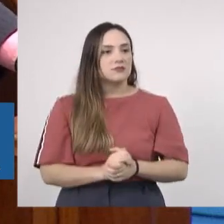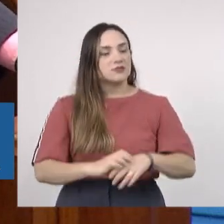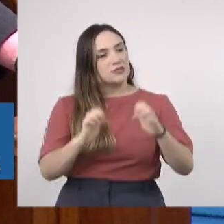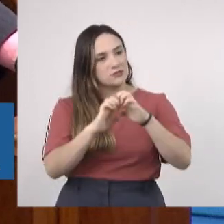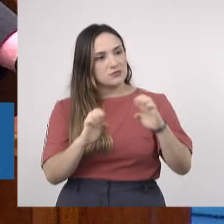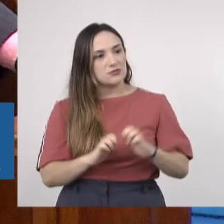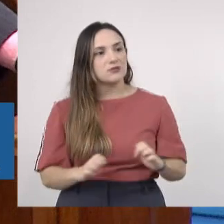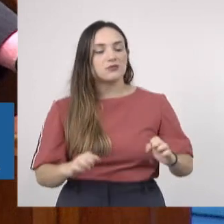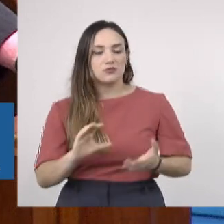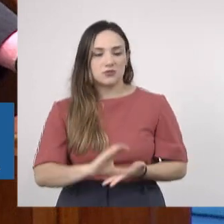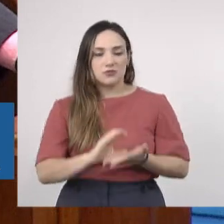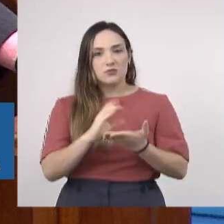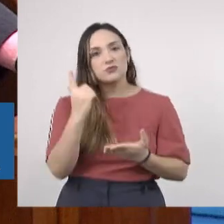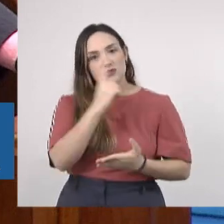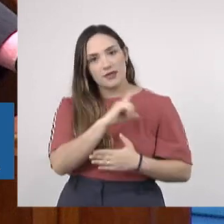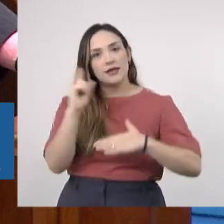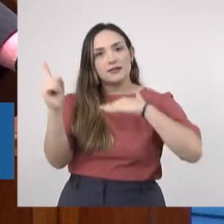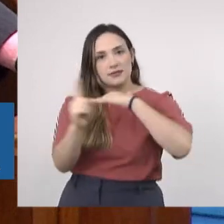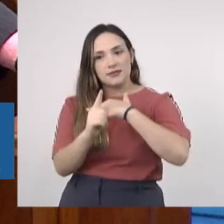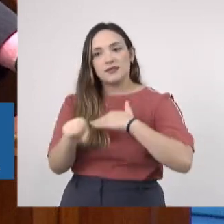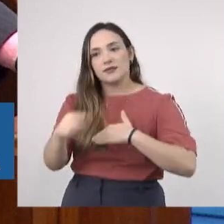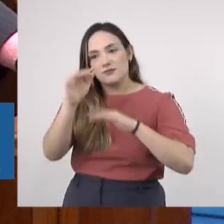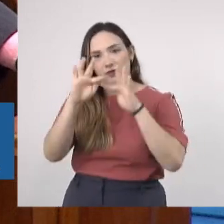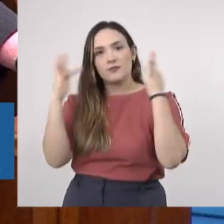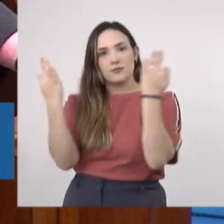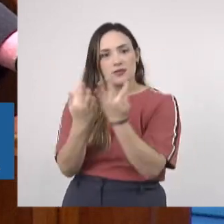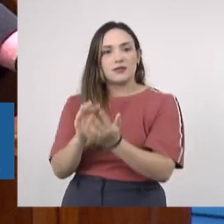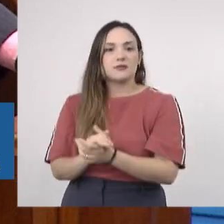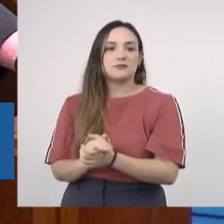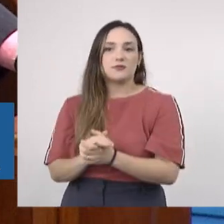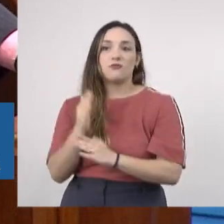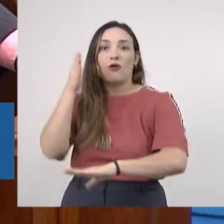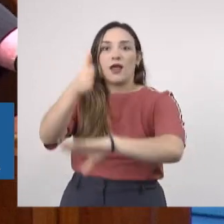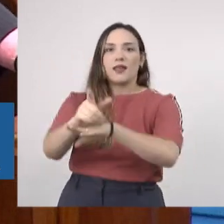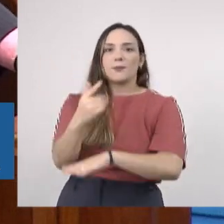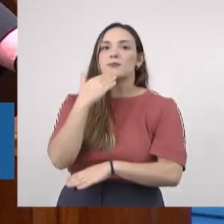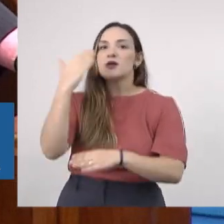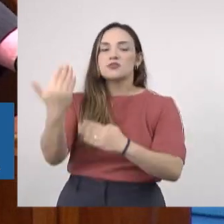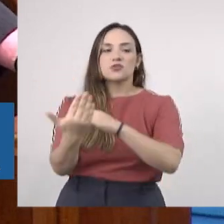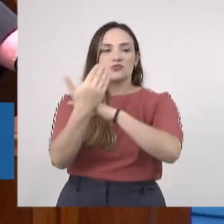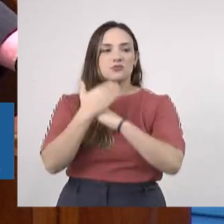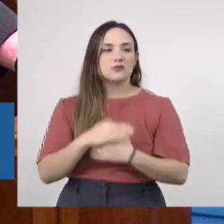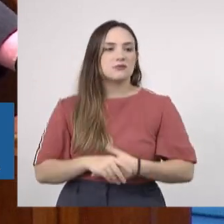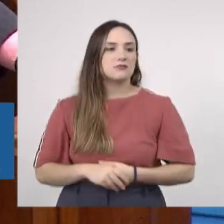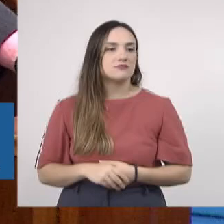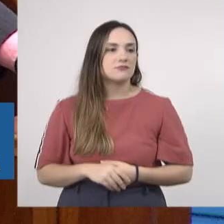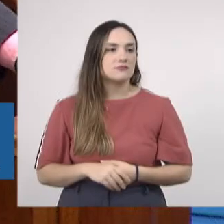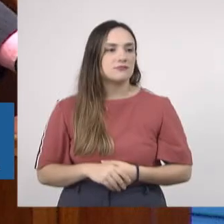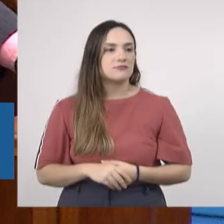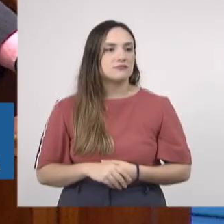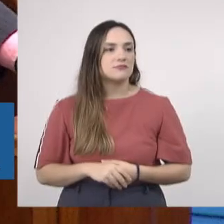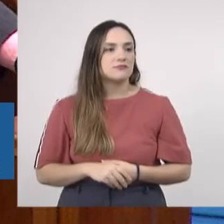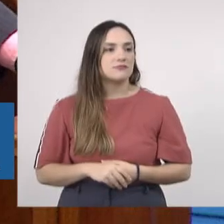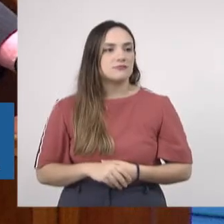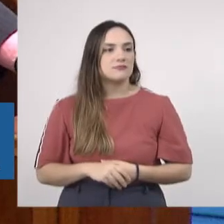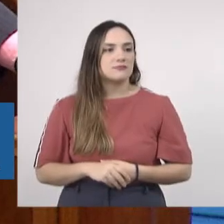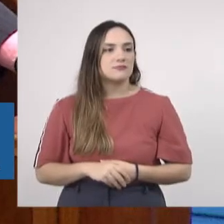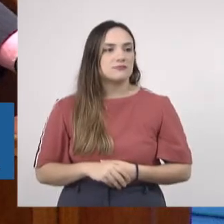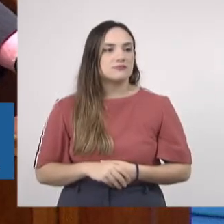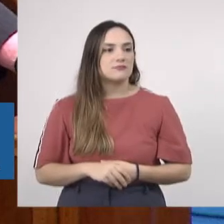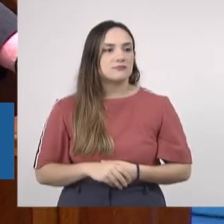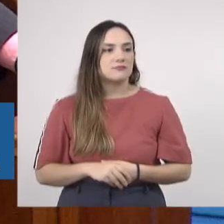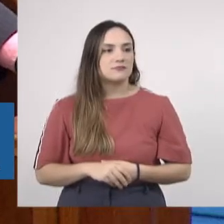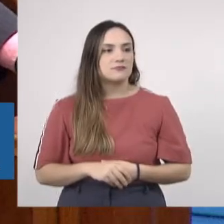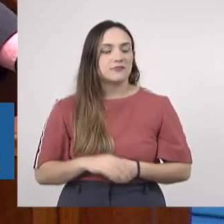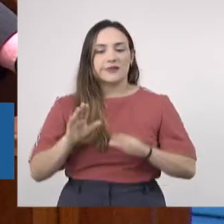mínimas, para que o Conselho possa bem atender essas famílias que vão até o Conselho. Muitas vezes, o Conselho cai no colo da